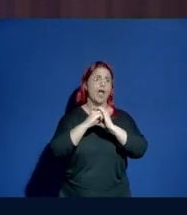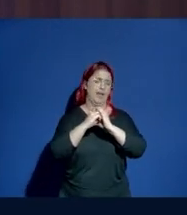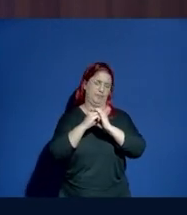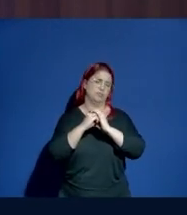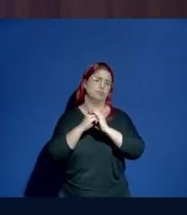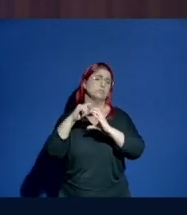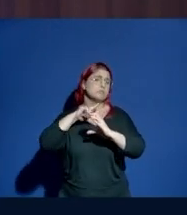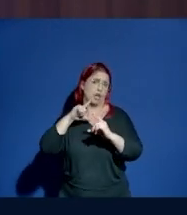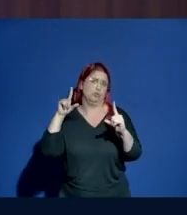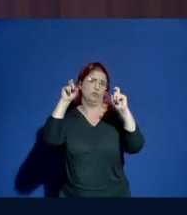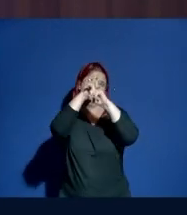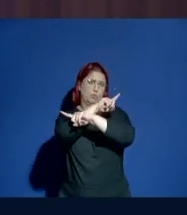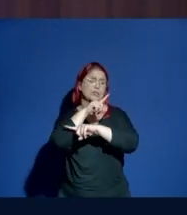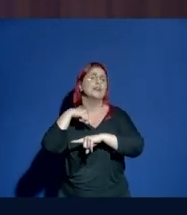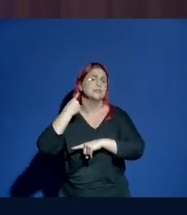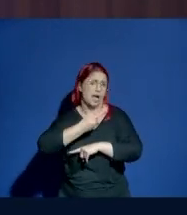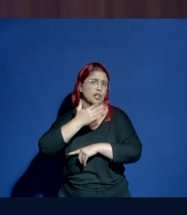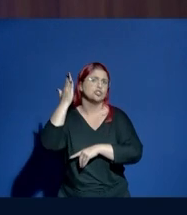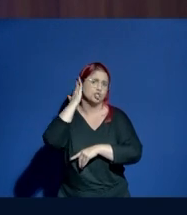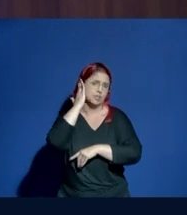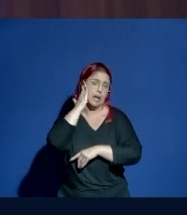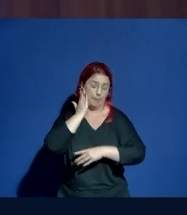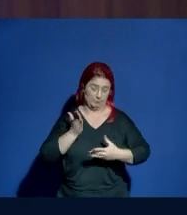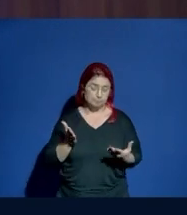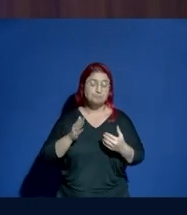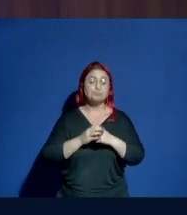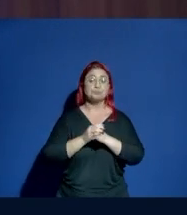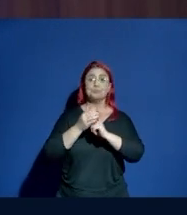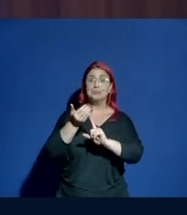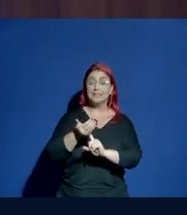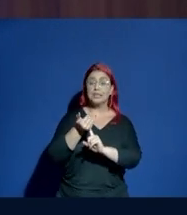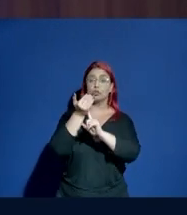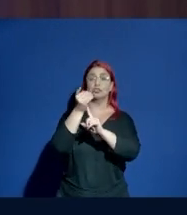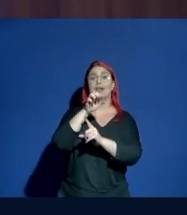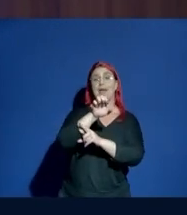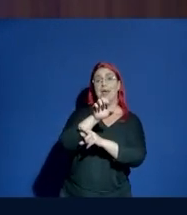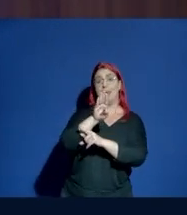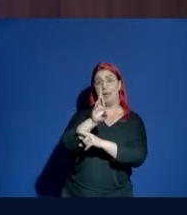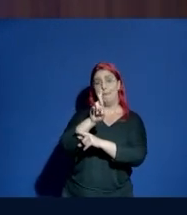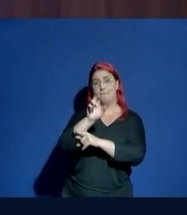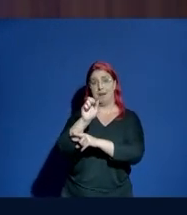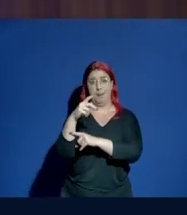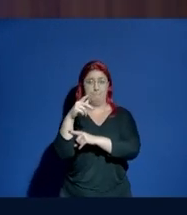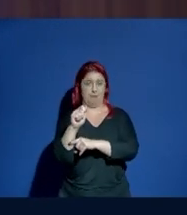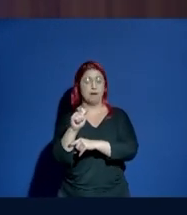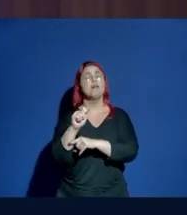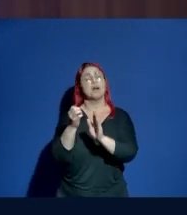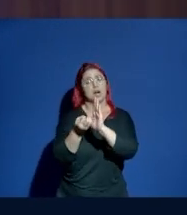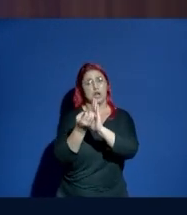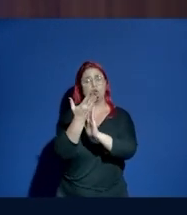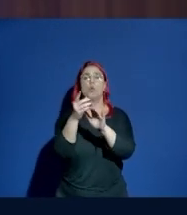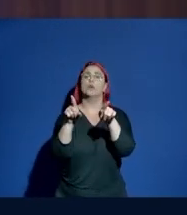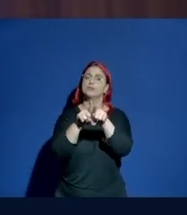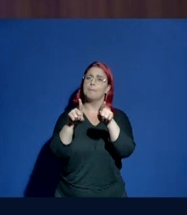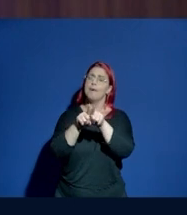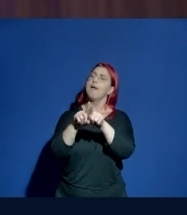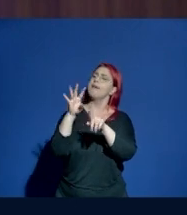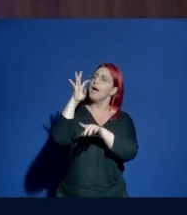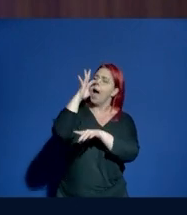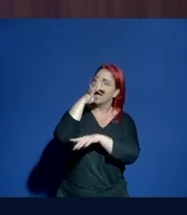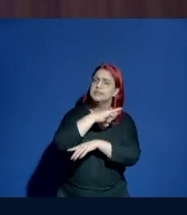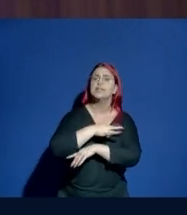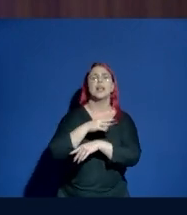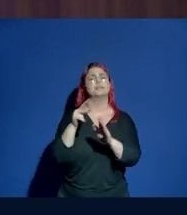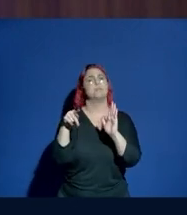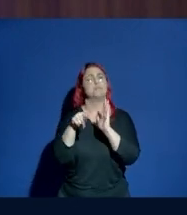diversas dificuldades e a tecnologia que a Embrapa desenvolveu que a resiliência desses brasileiros conquistou